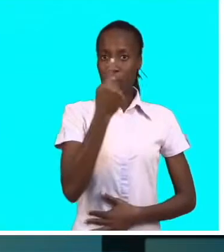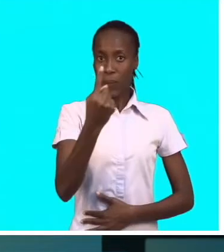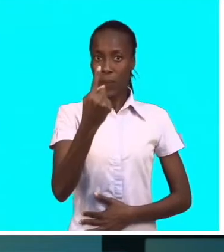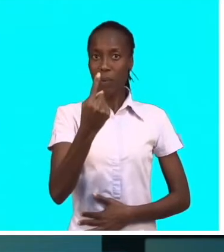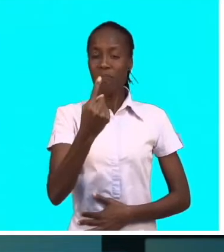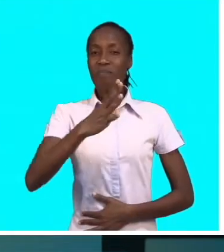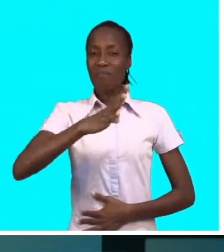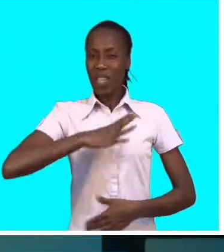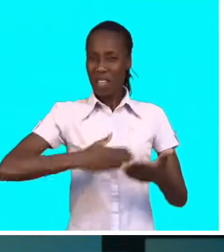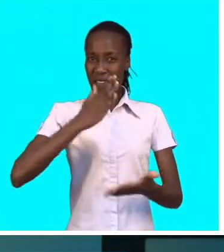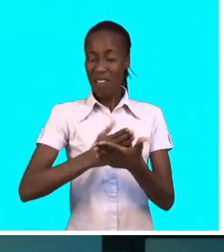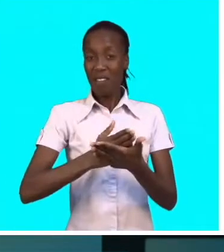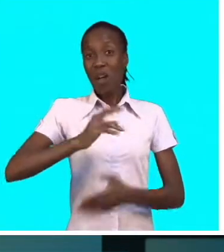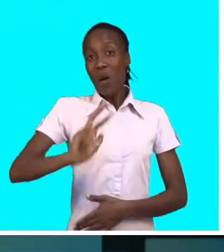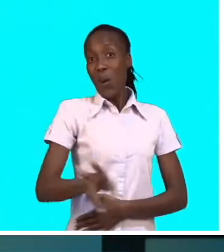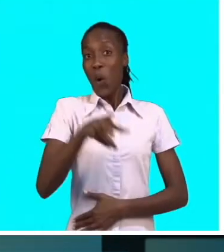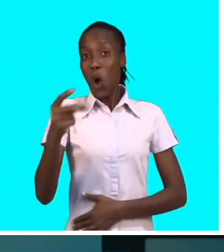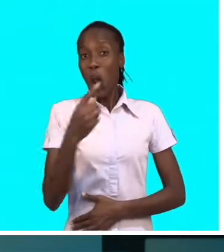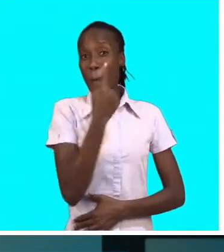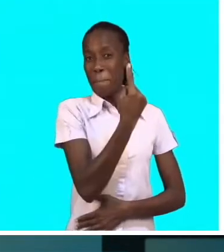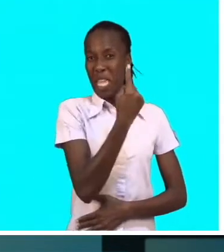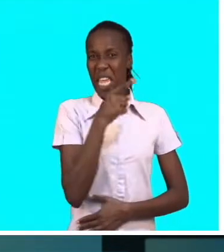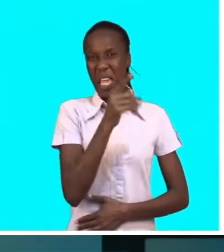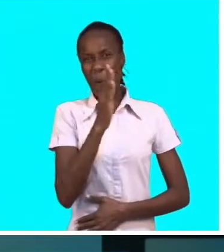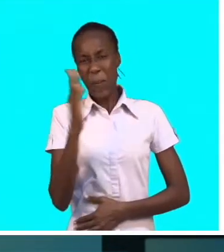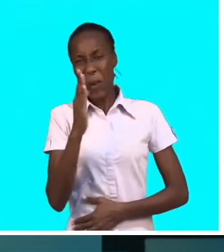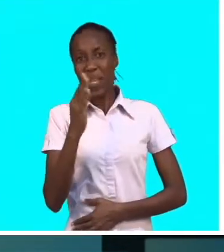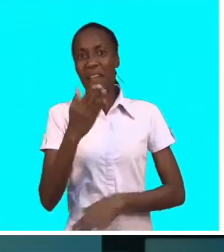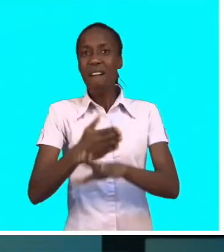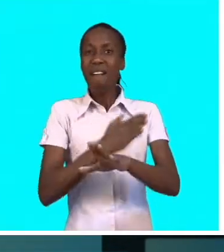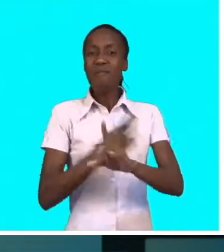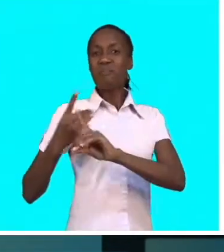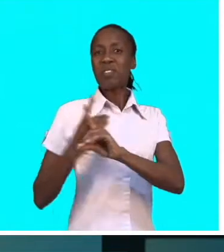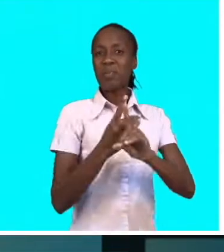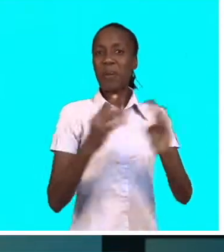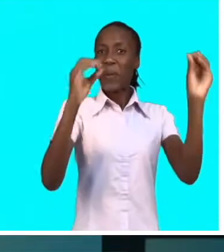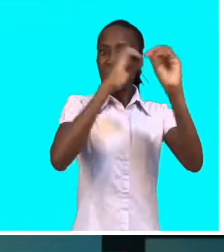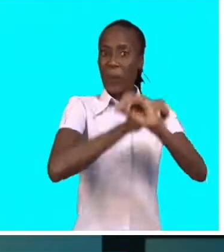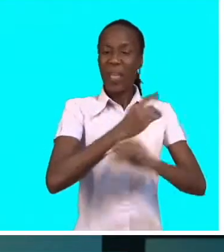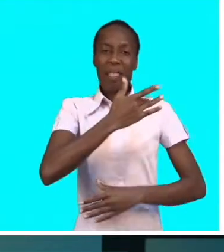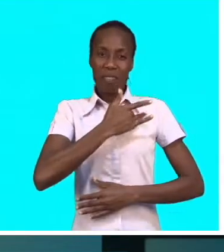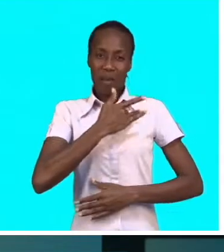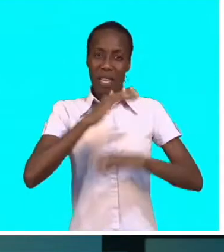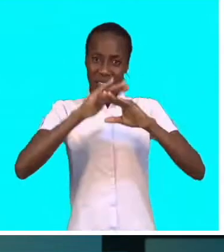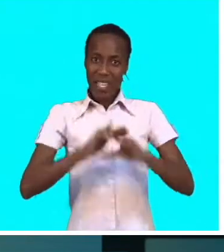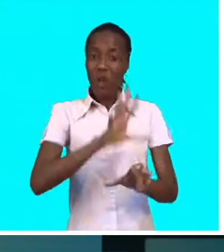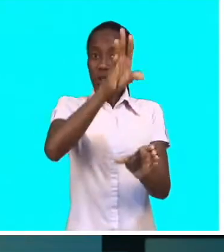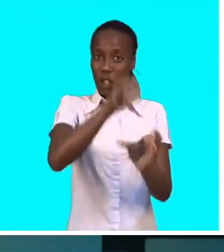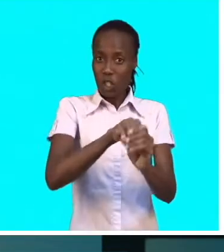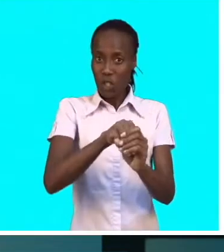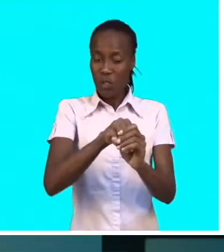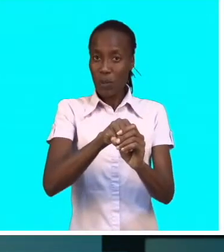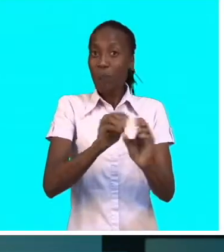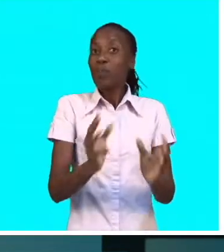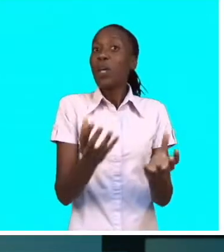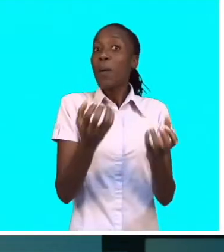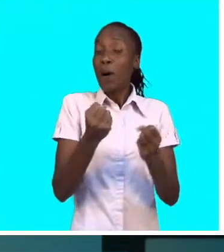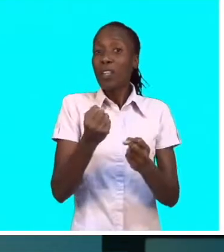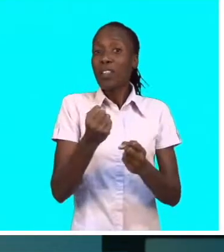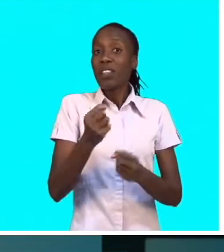Temos a certeza que as outras mil e tal crianças que não puderam concorrer, também sentiram-se atingidas e vão dar